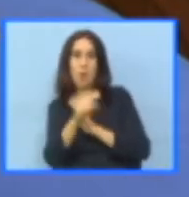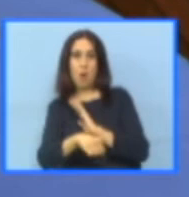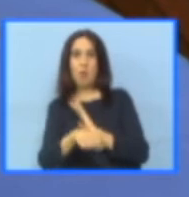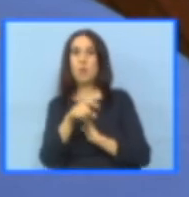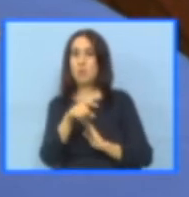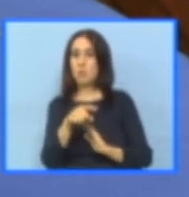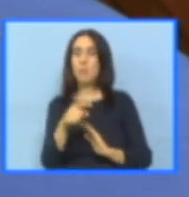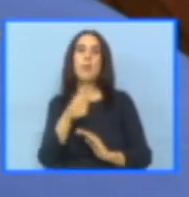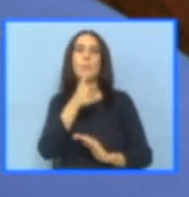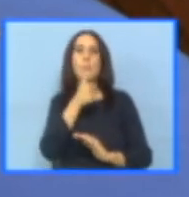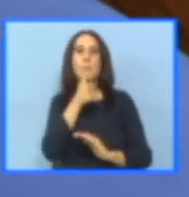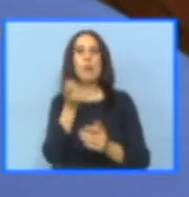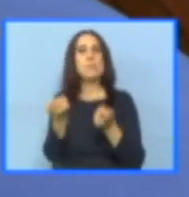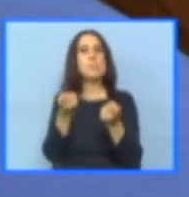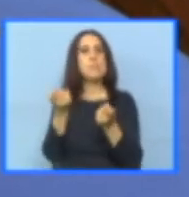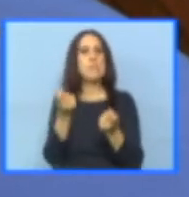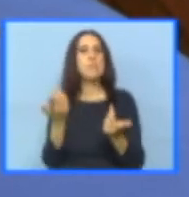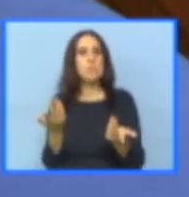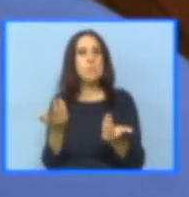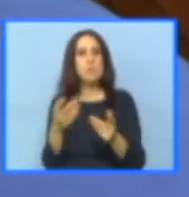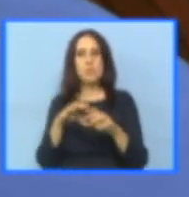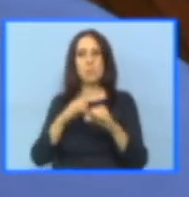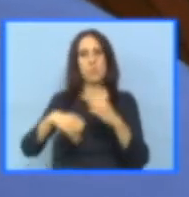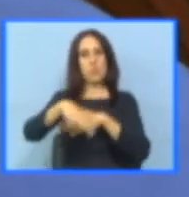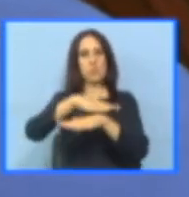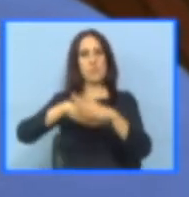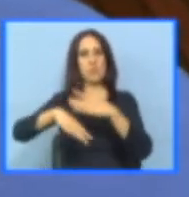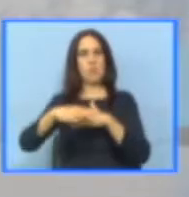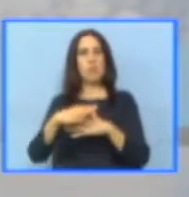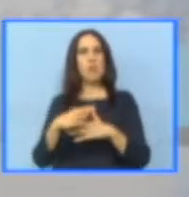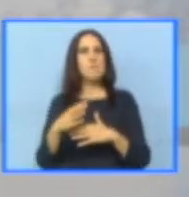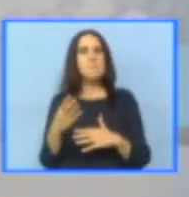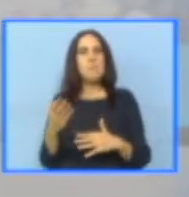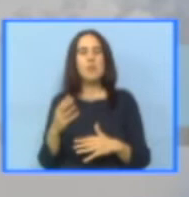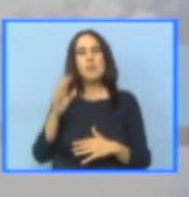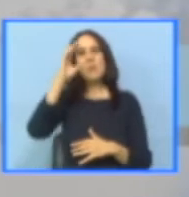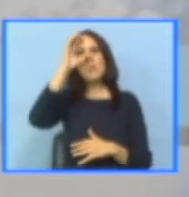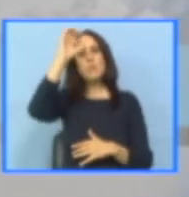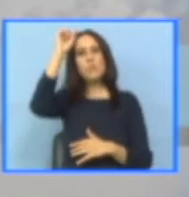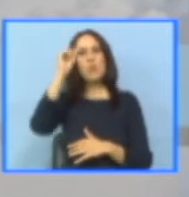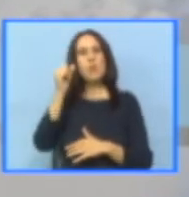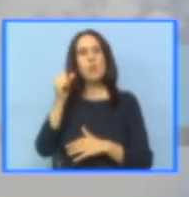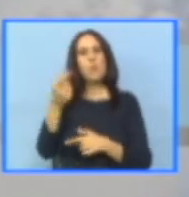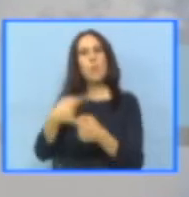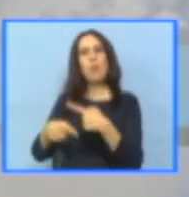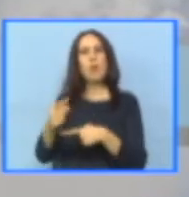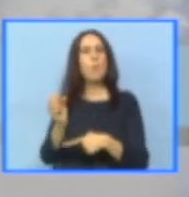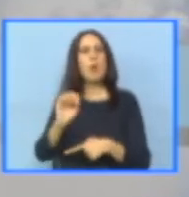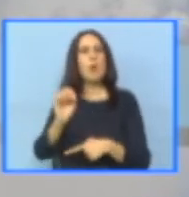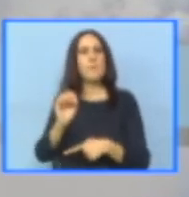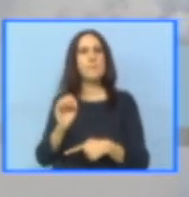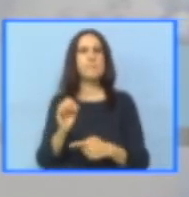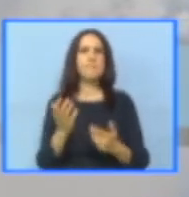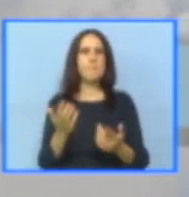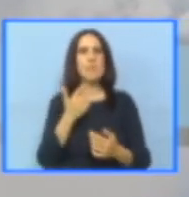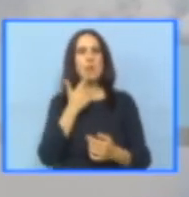isso também os seus encargos a nível de sociedade civil e que não têm do Estado, digamos, talvez